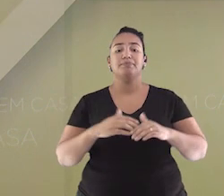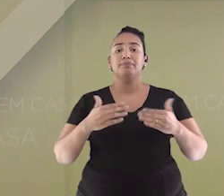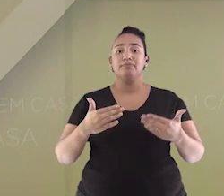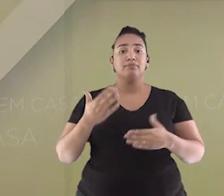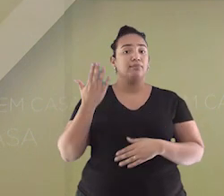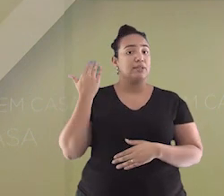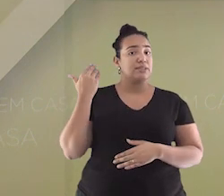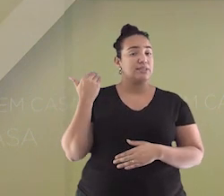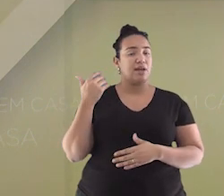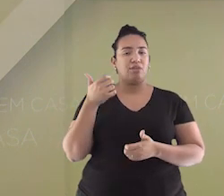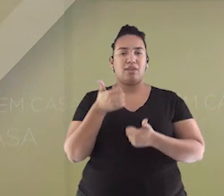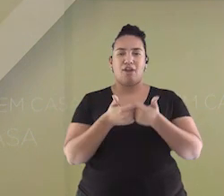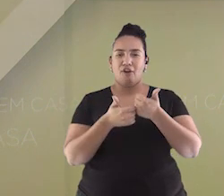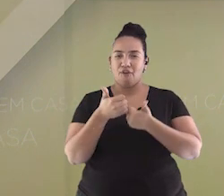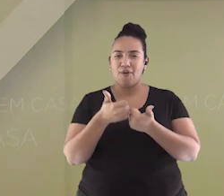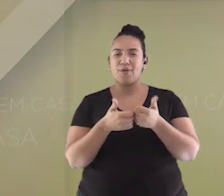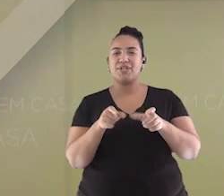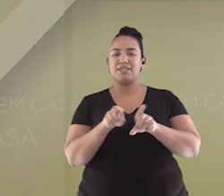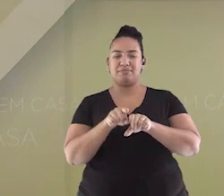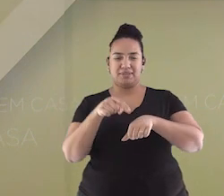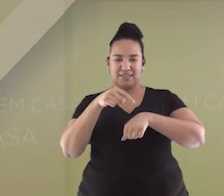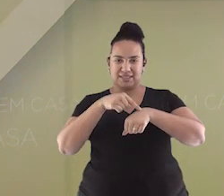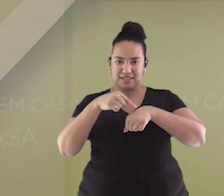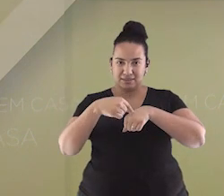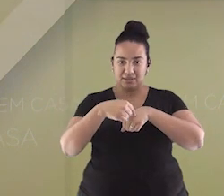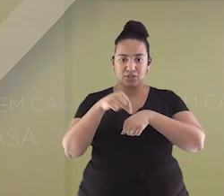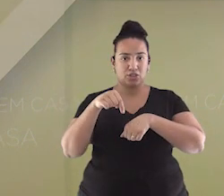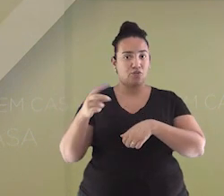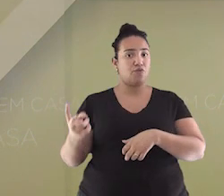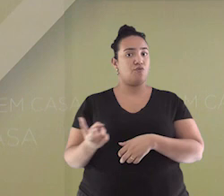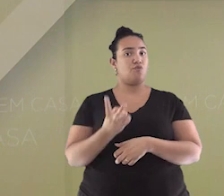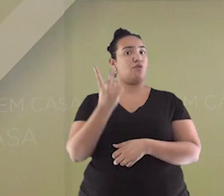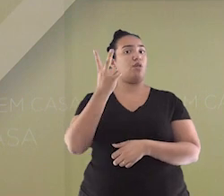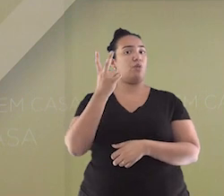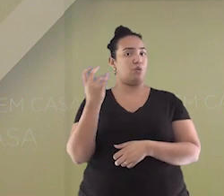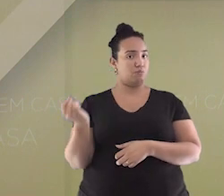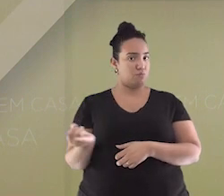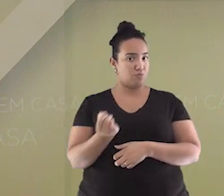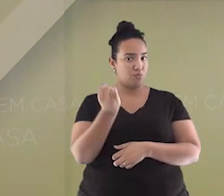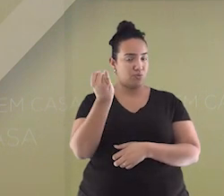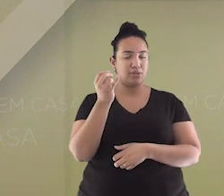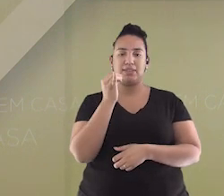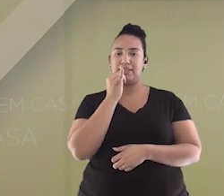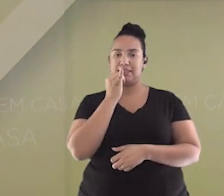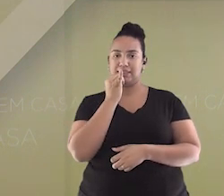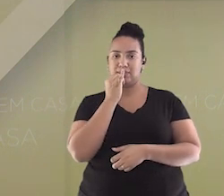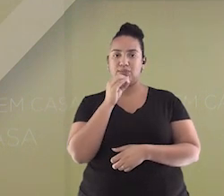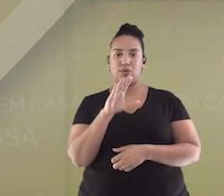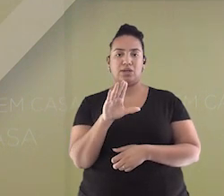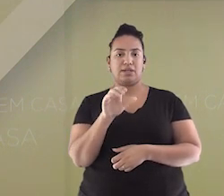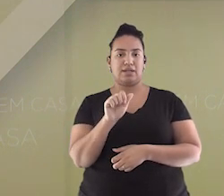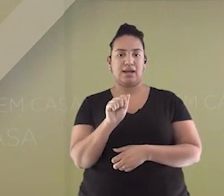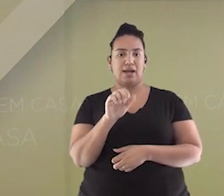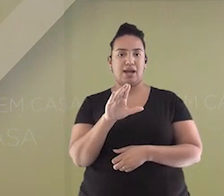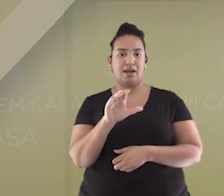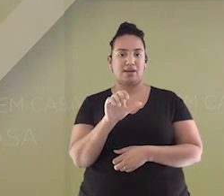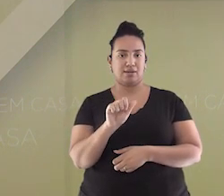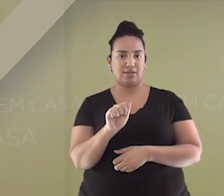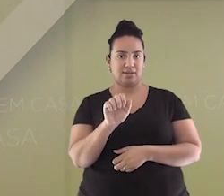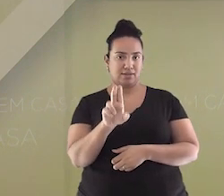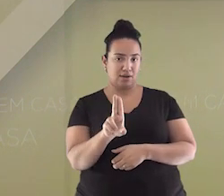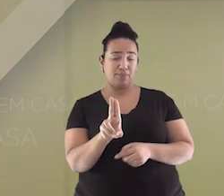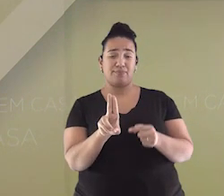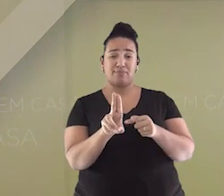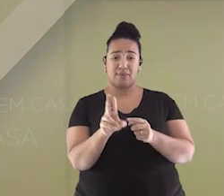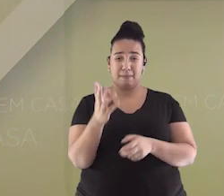os grãos e sementes passaram a ter um valor simbólico, como o cacau, por exemplo. No passado, o cacau foi